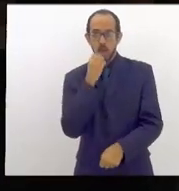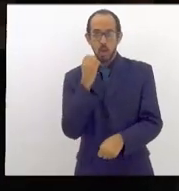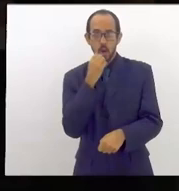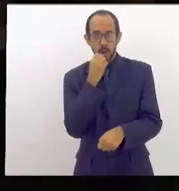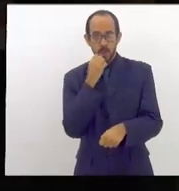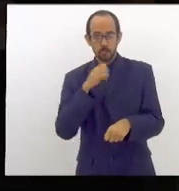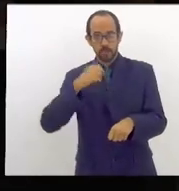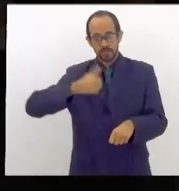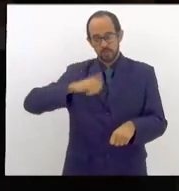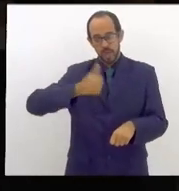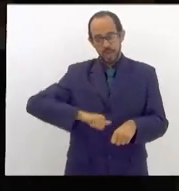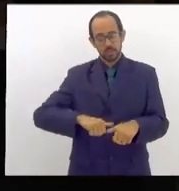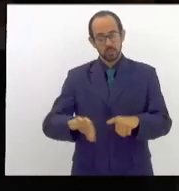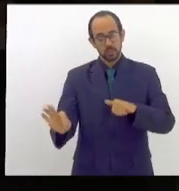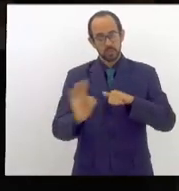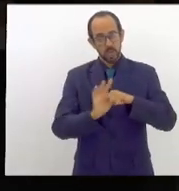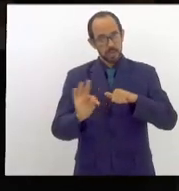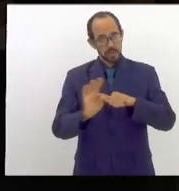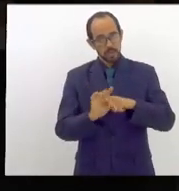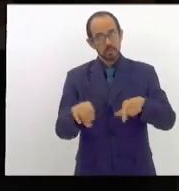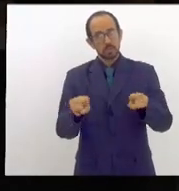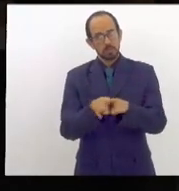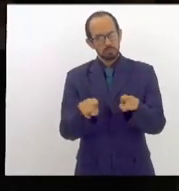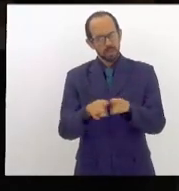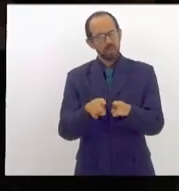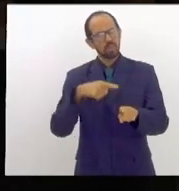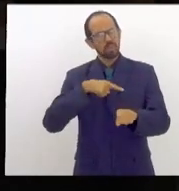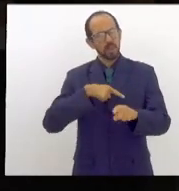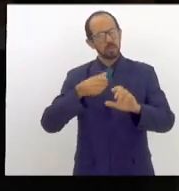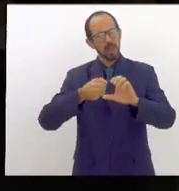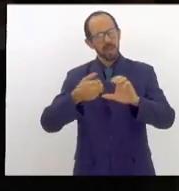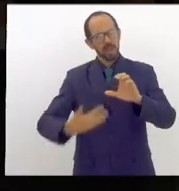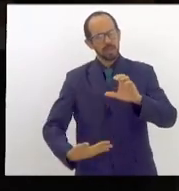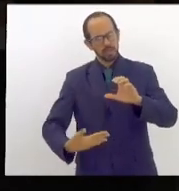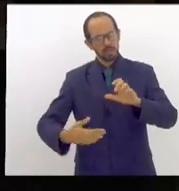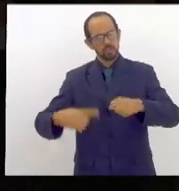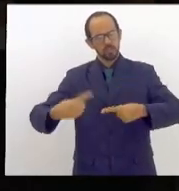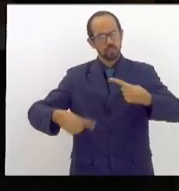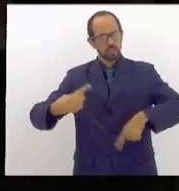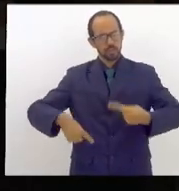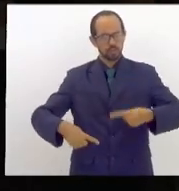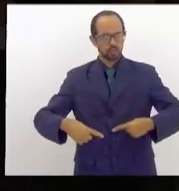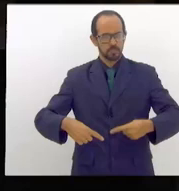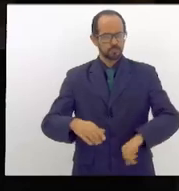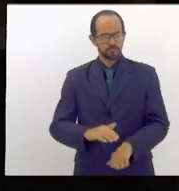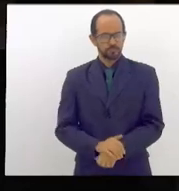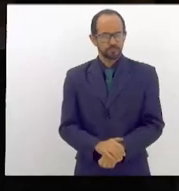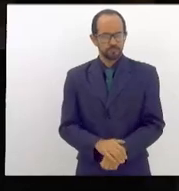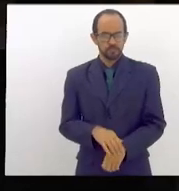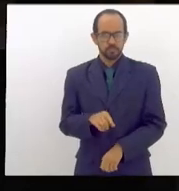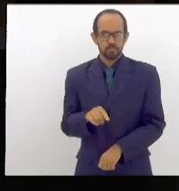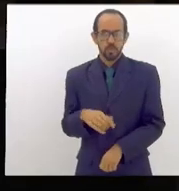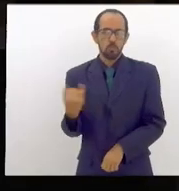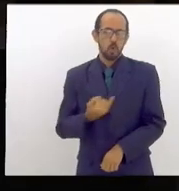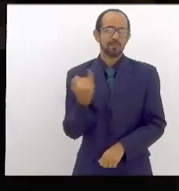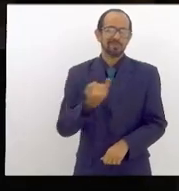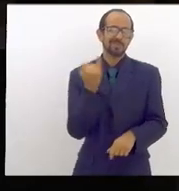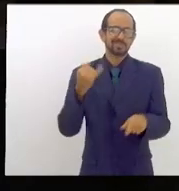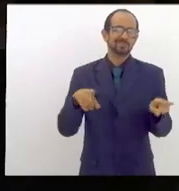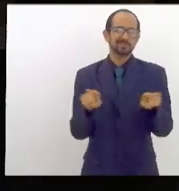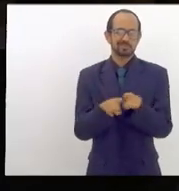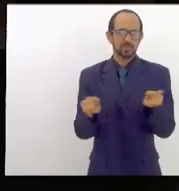de técnica ela tem também um caráter político e aí é importante